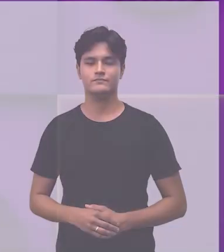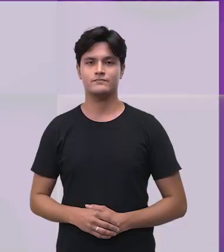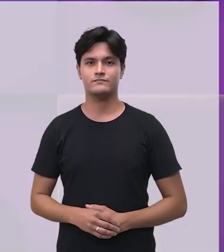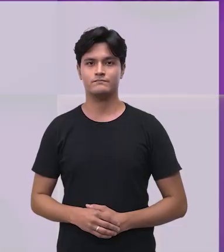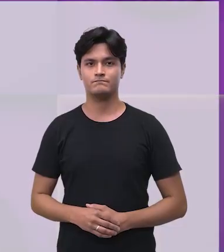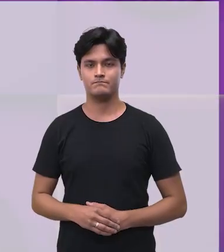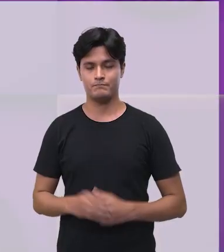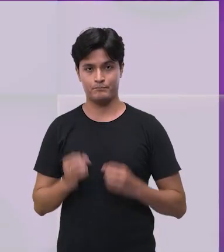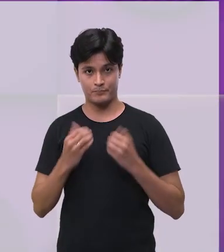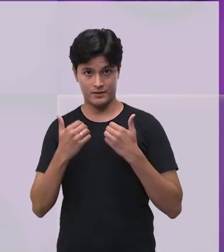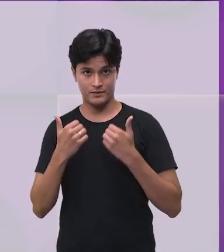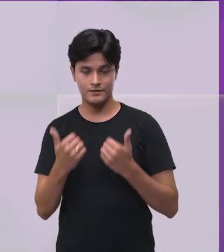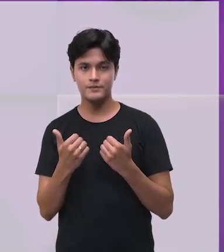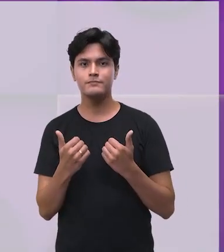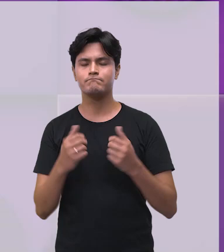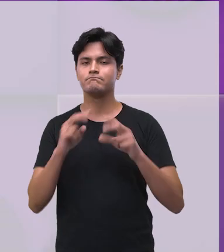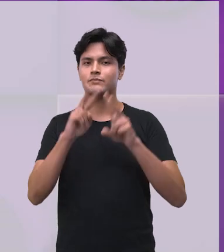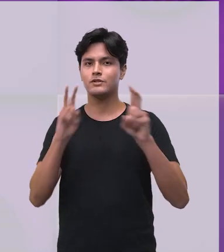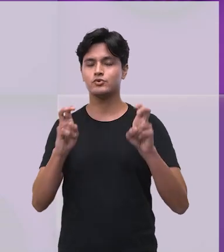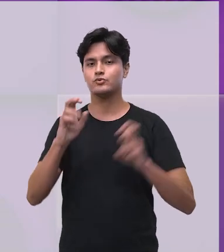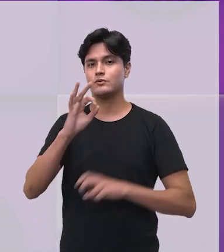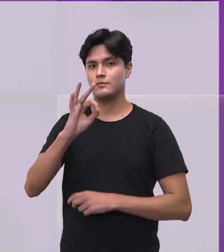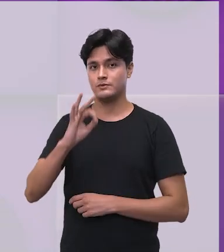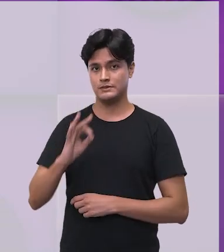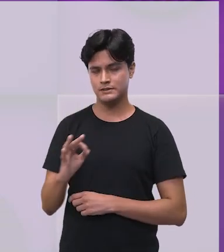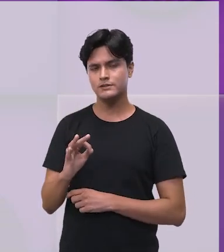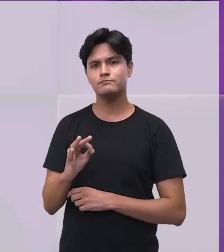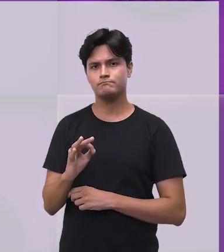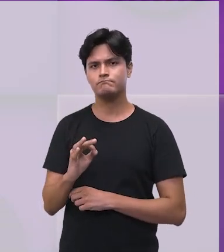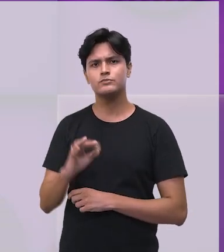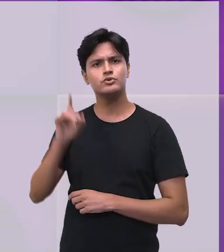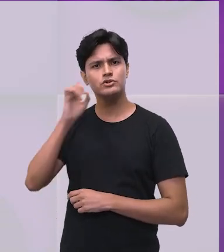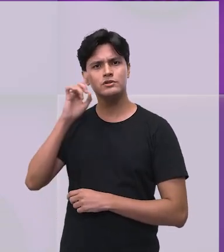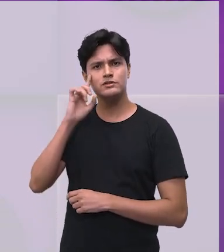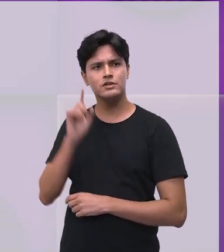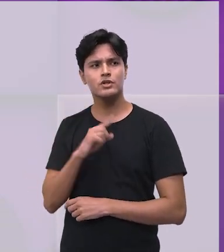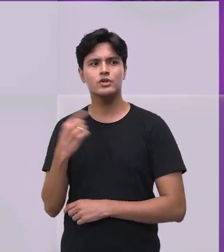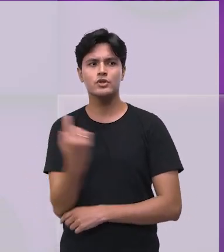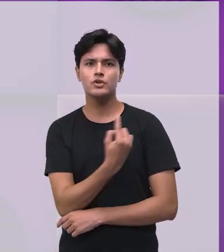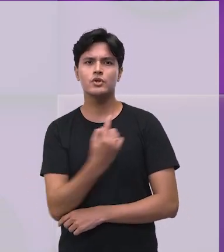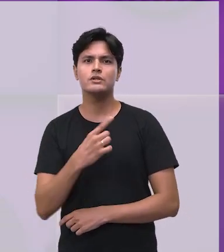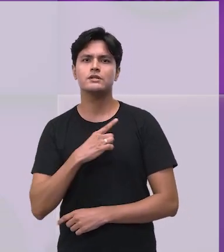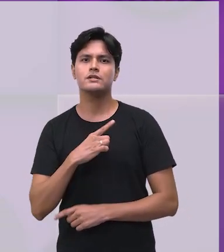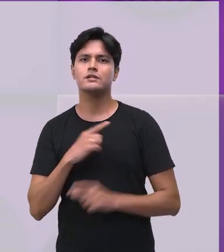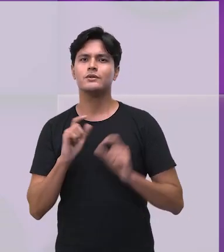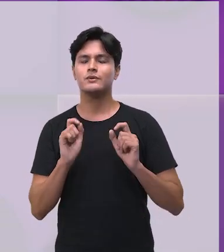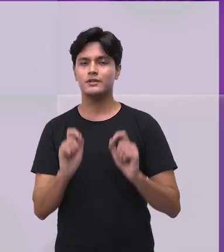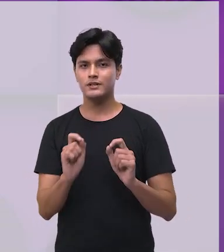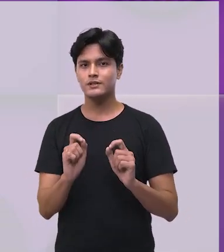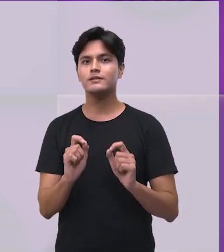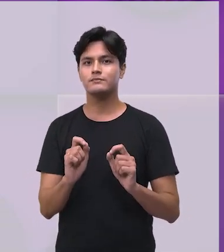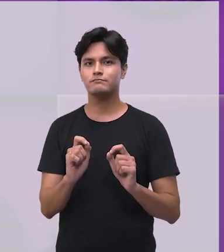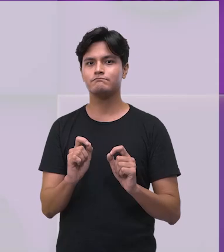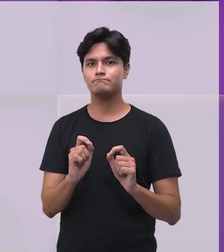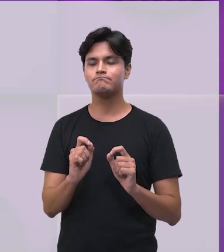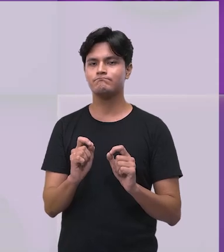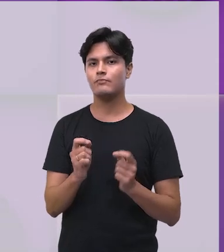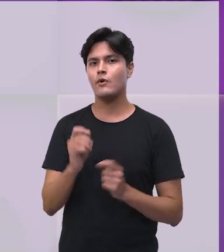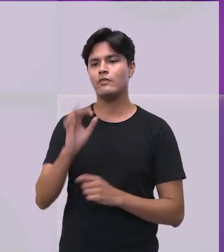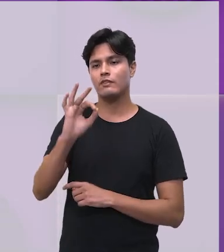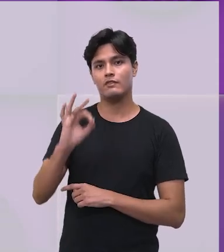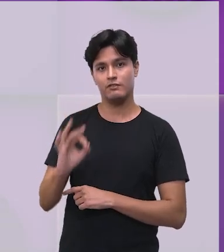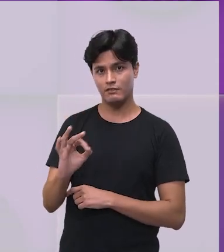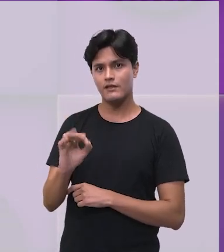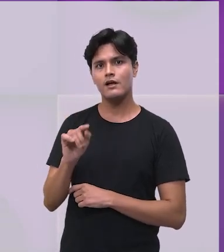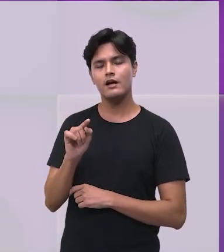Muito bem, porcentagem. No nosso dia a dia a gente usa essa forma ou essa